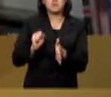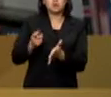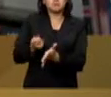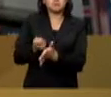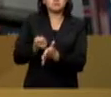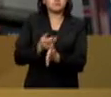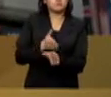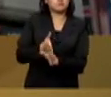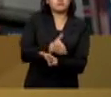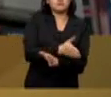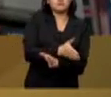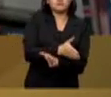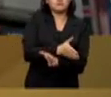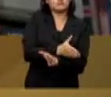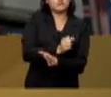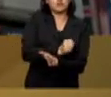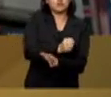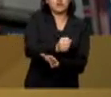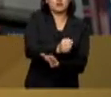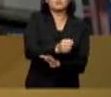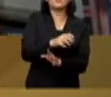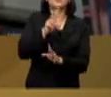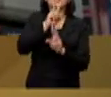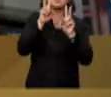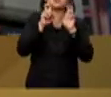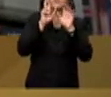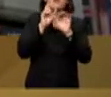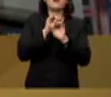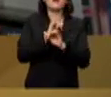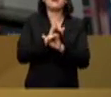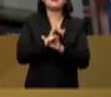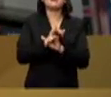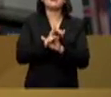no tocante à declaração de